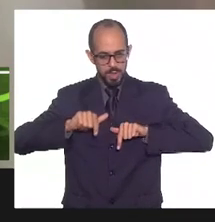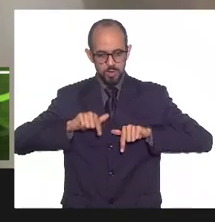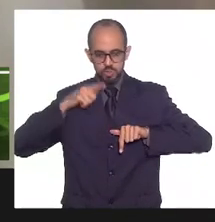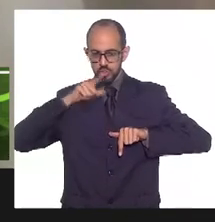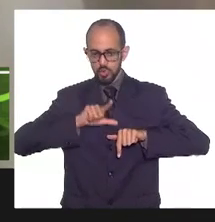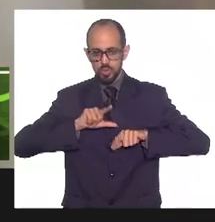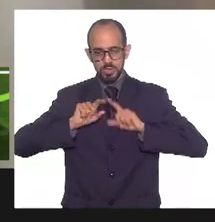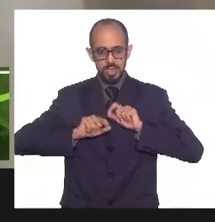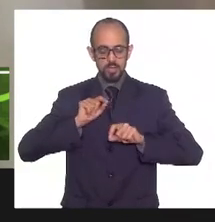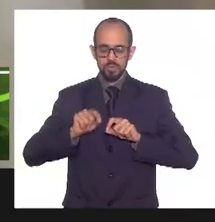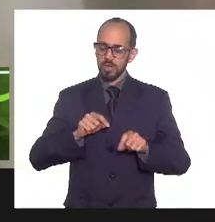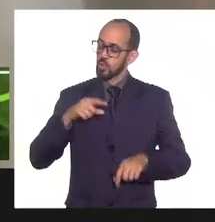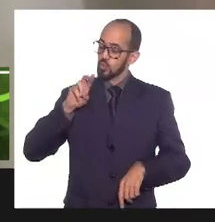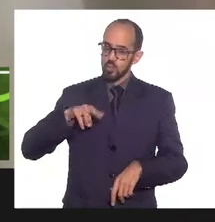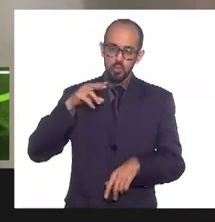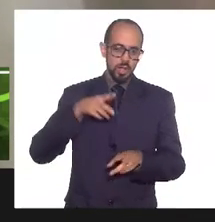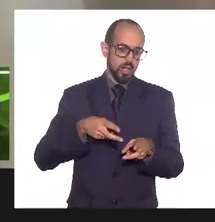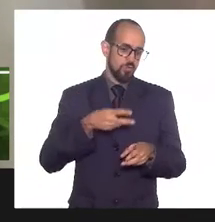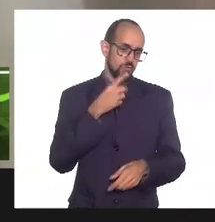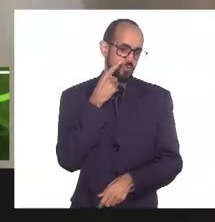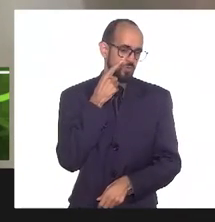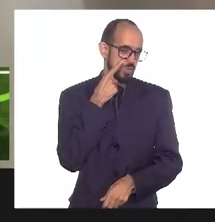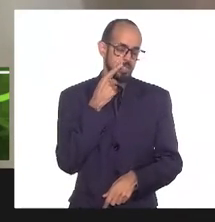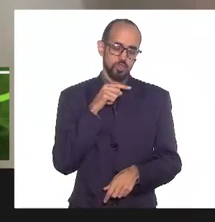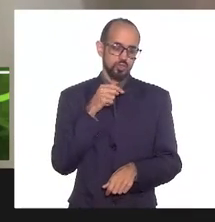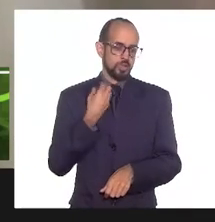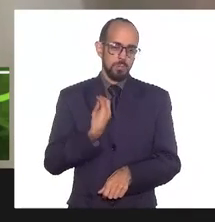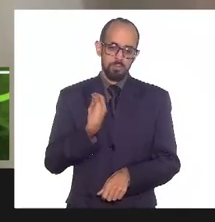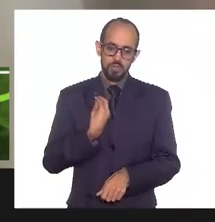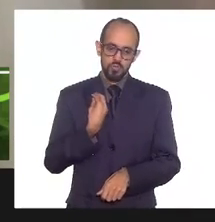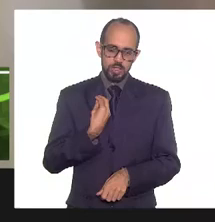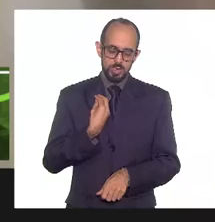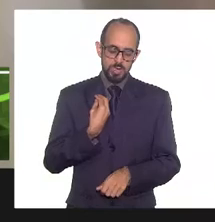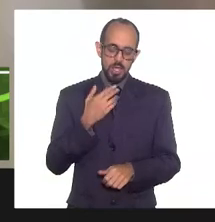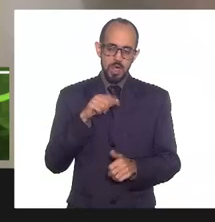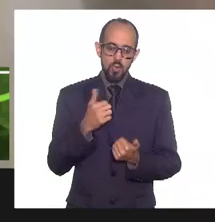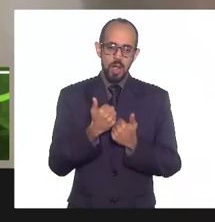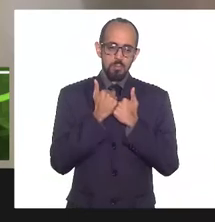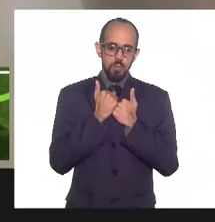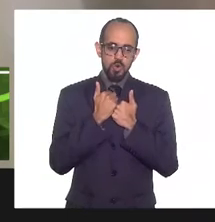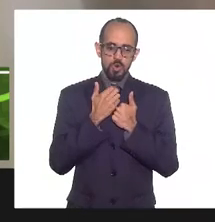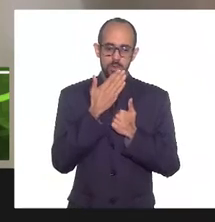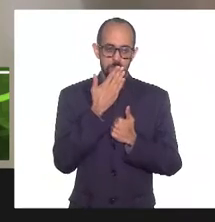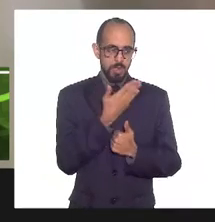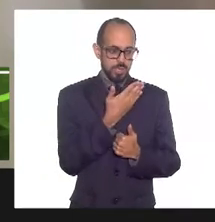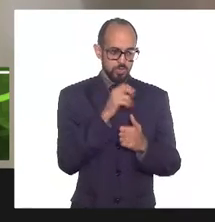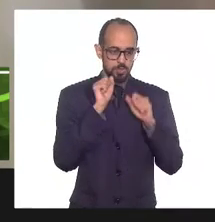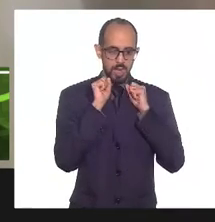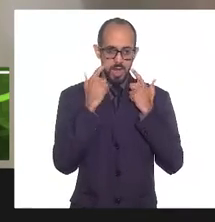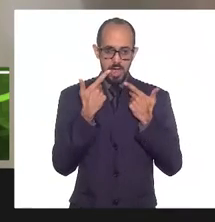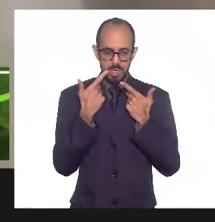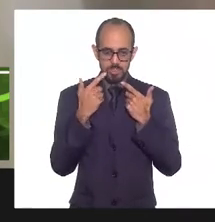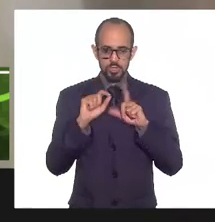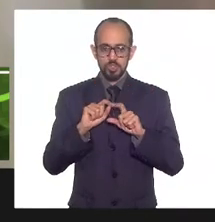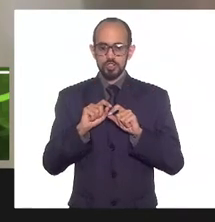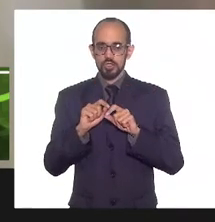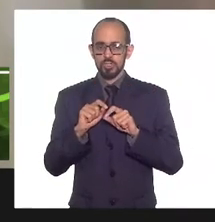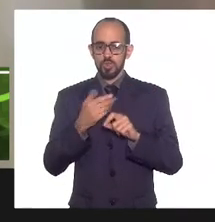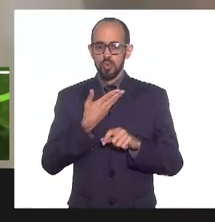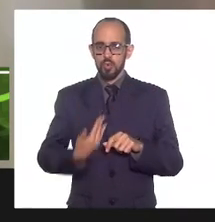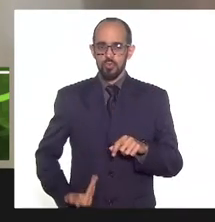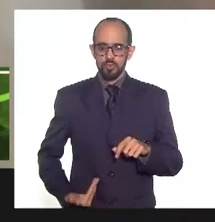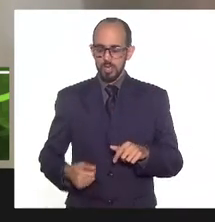vive isso na vida então esse é um apoio que eu peço ajuda a alergia a qual eu admiro